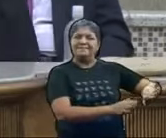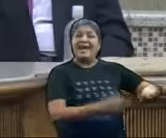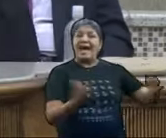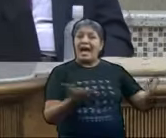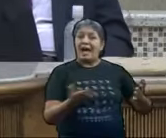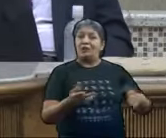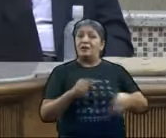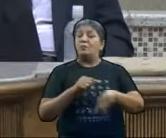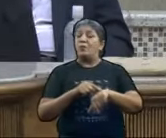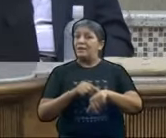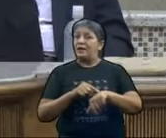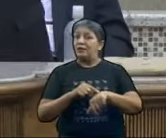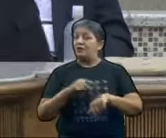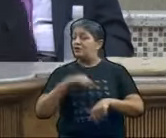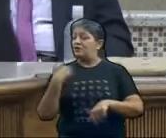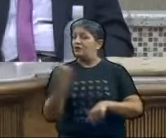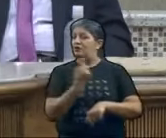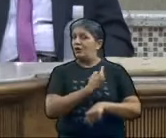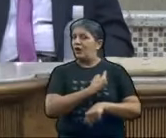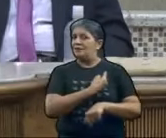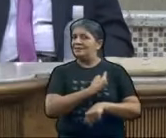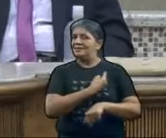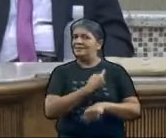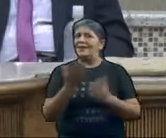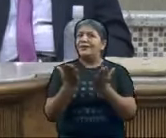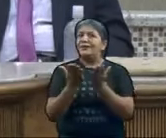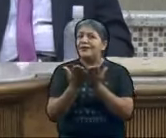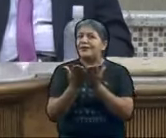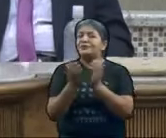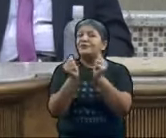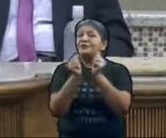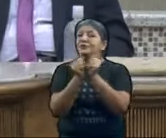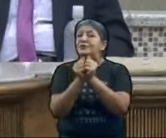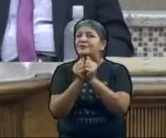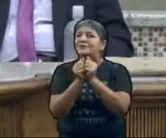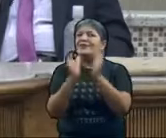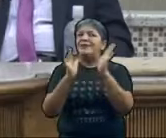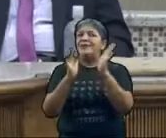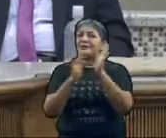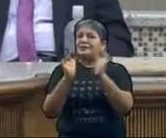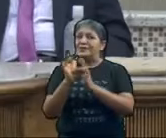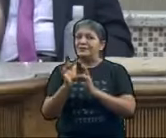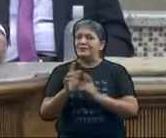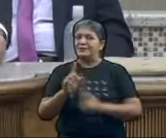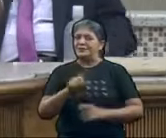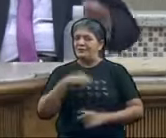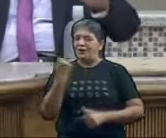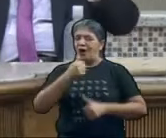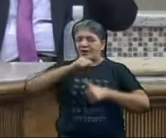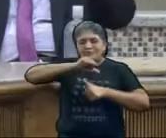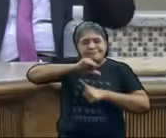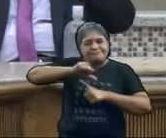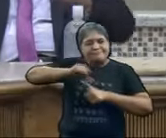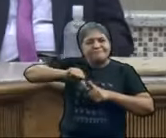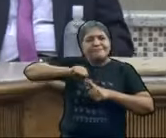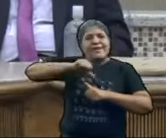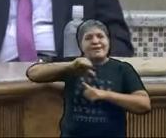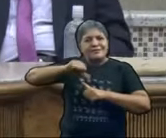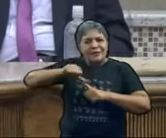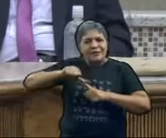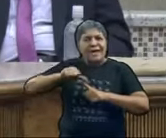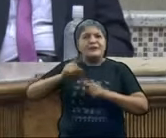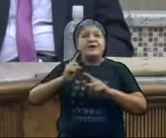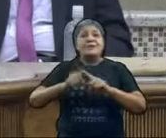Éden, agora ele é totalmente restaurado pela mão potente de nosso